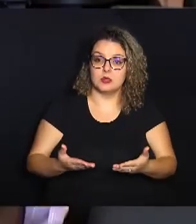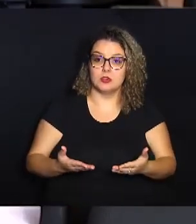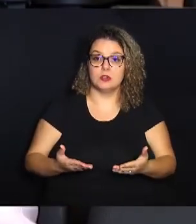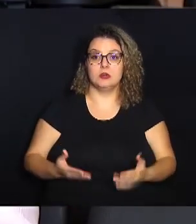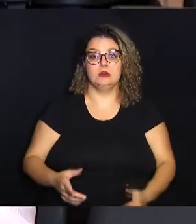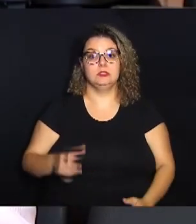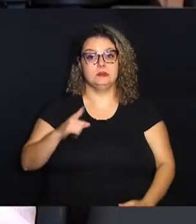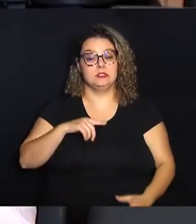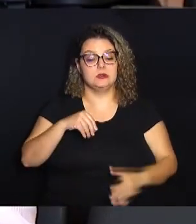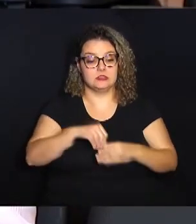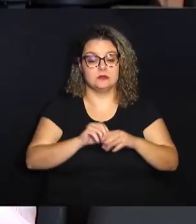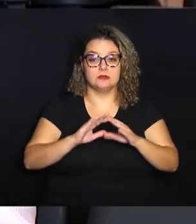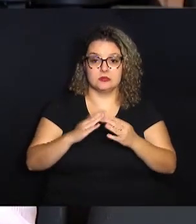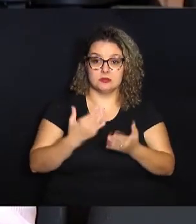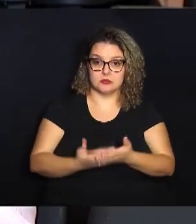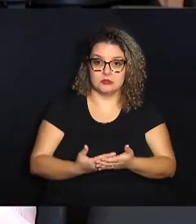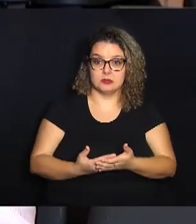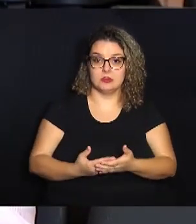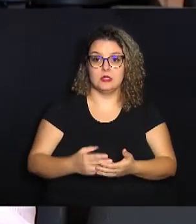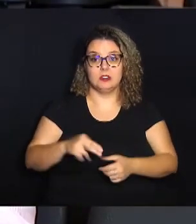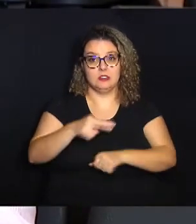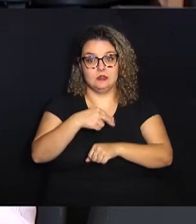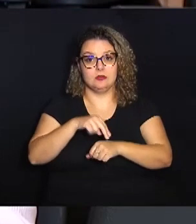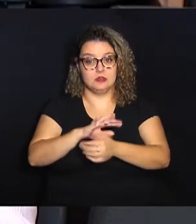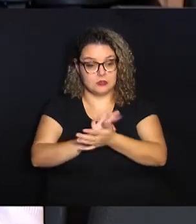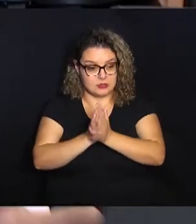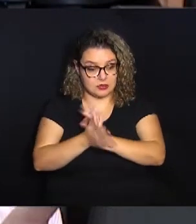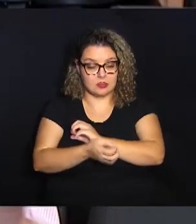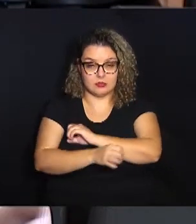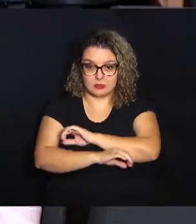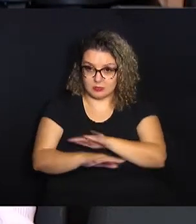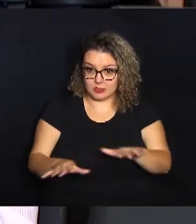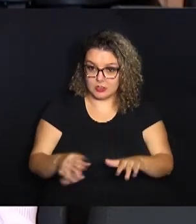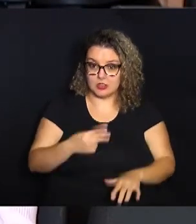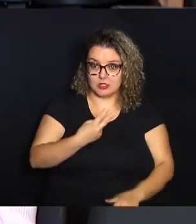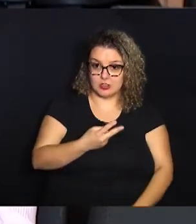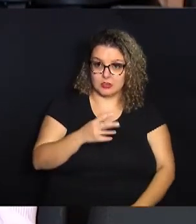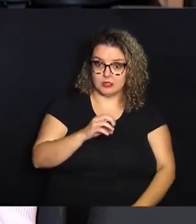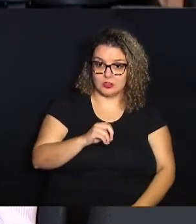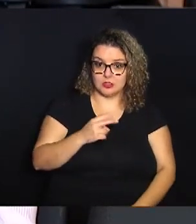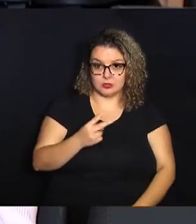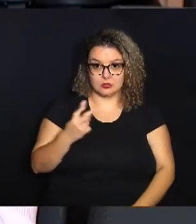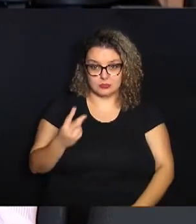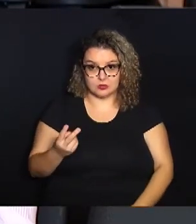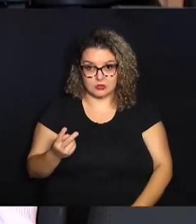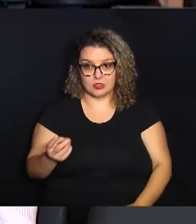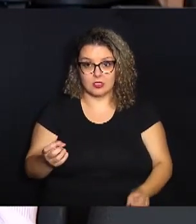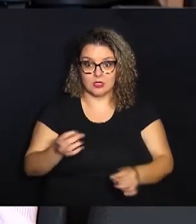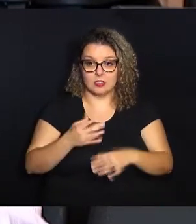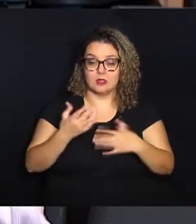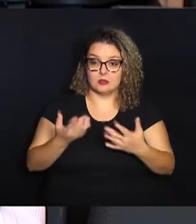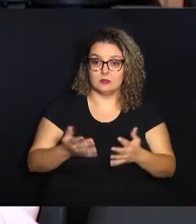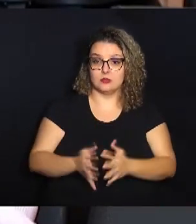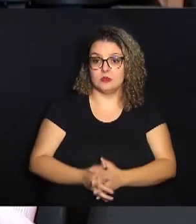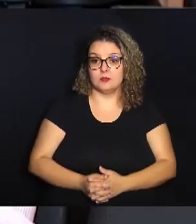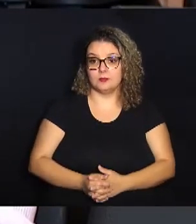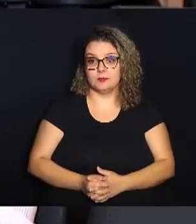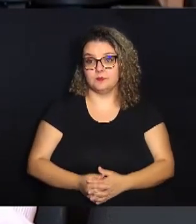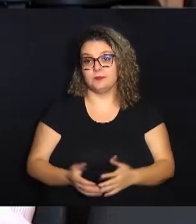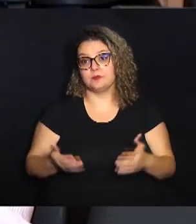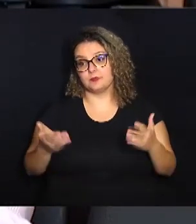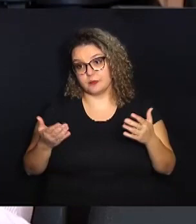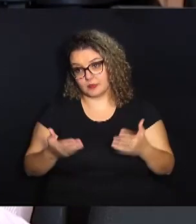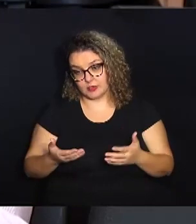isso nacionalmente, inclusive recente, né, em 2022, e